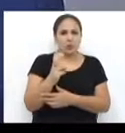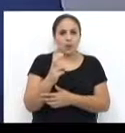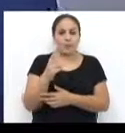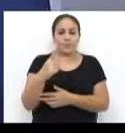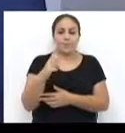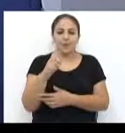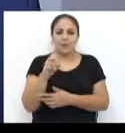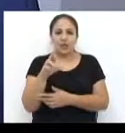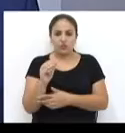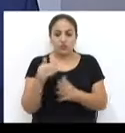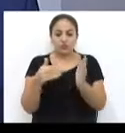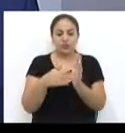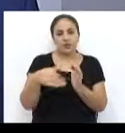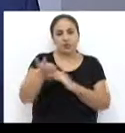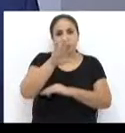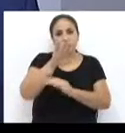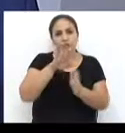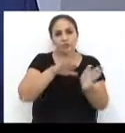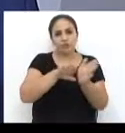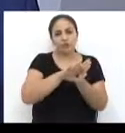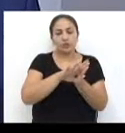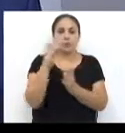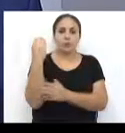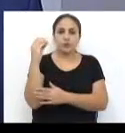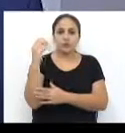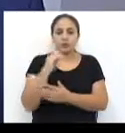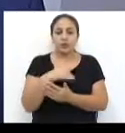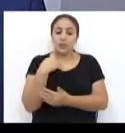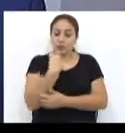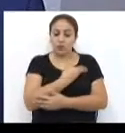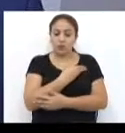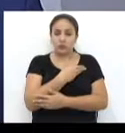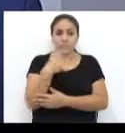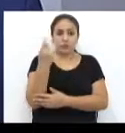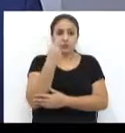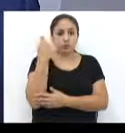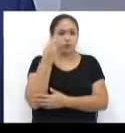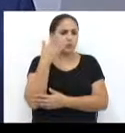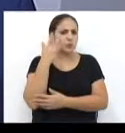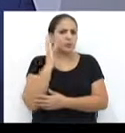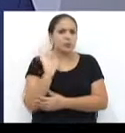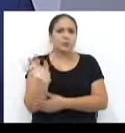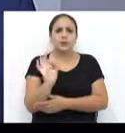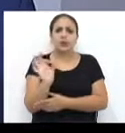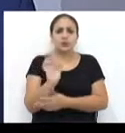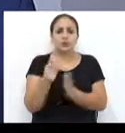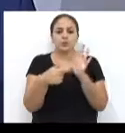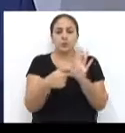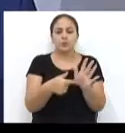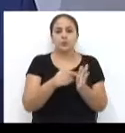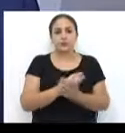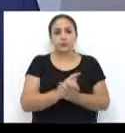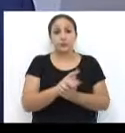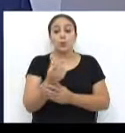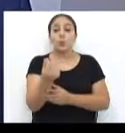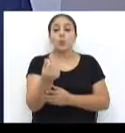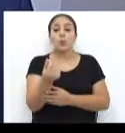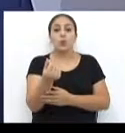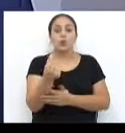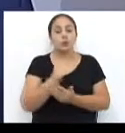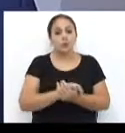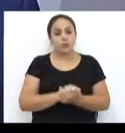das principais regiões do estado do Rio Grande do Sul, uma das principais cidades do estado do Rio Grande do Sul, sequer sabemos efetivamente o que vai ser apresentado. Qual o